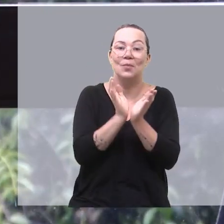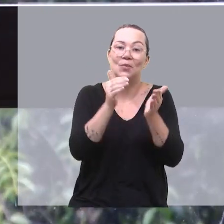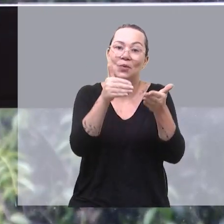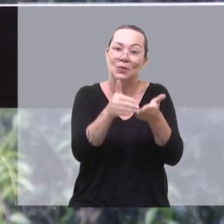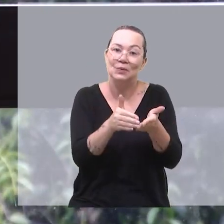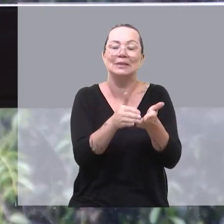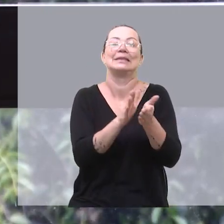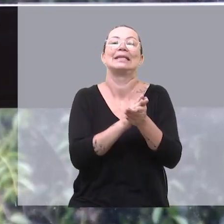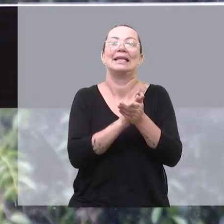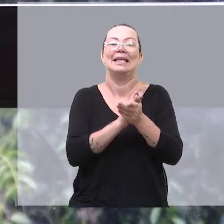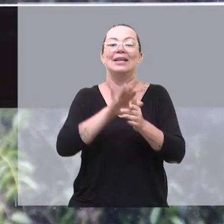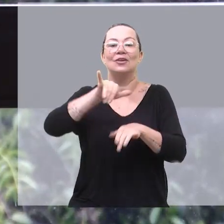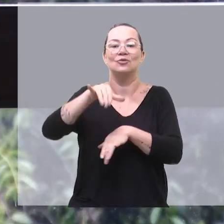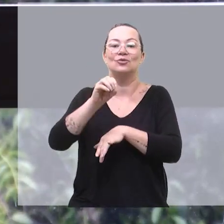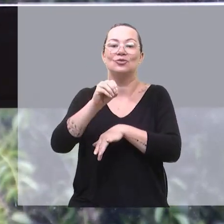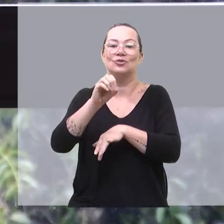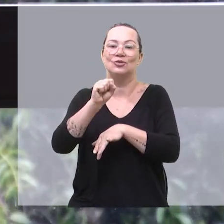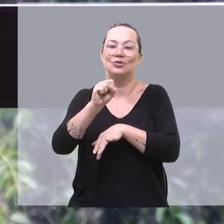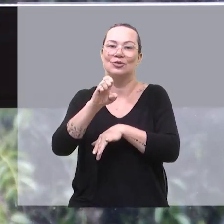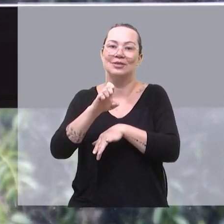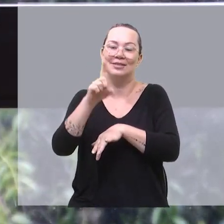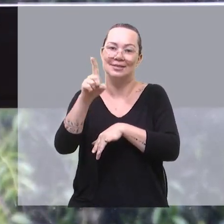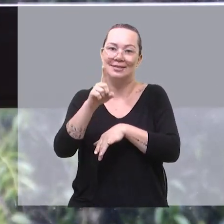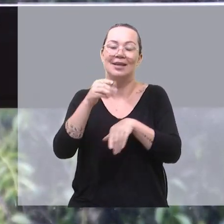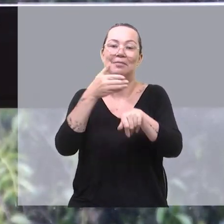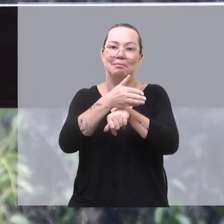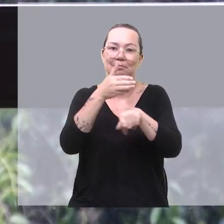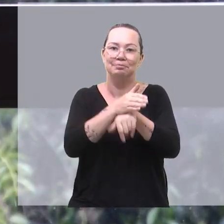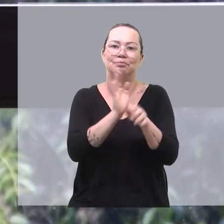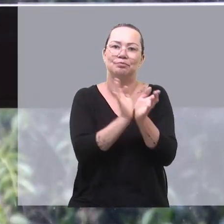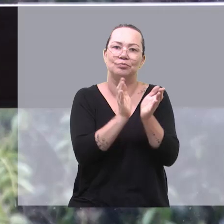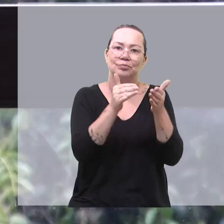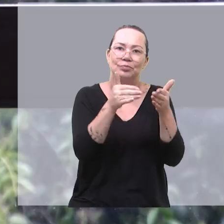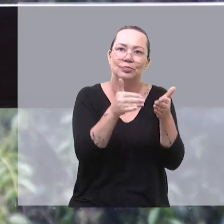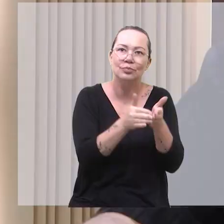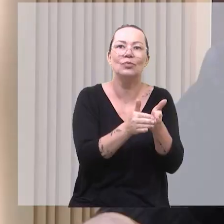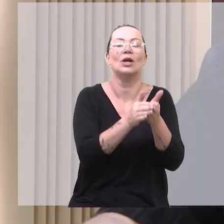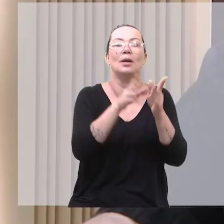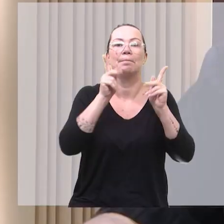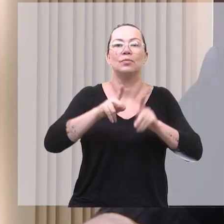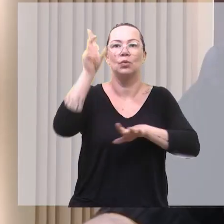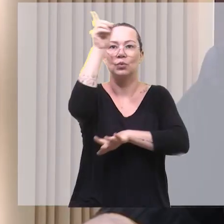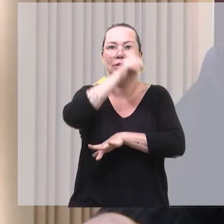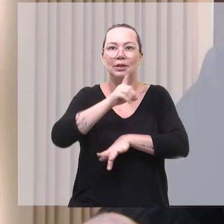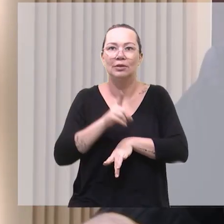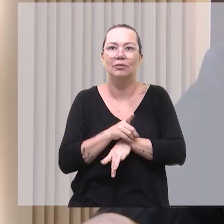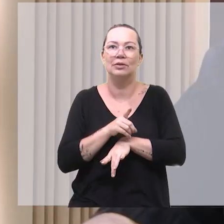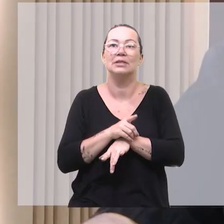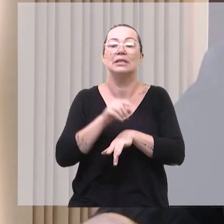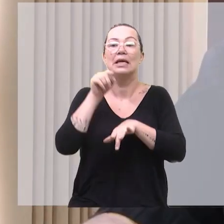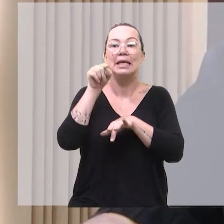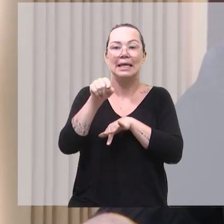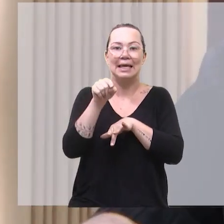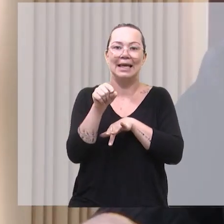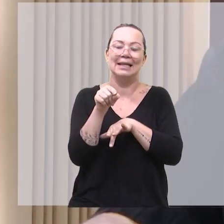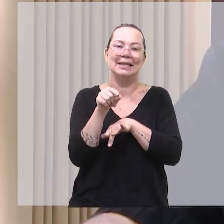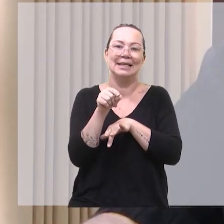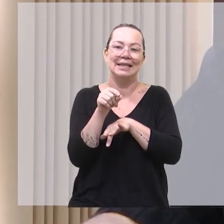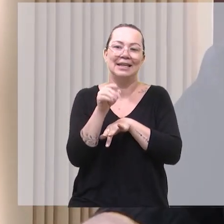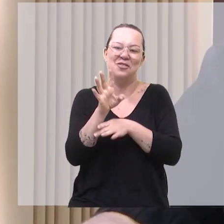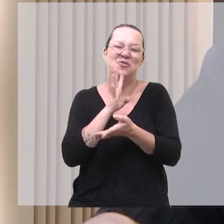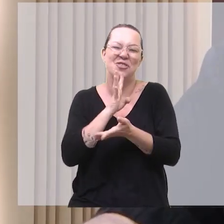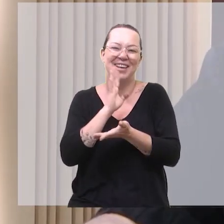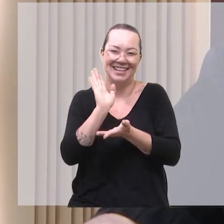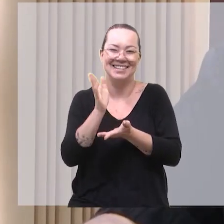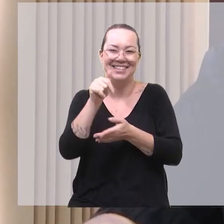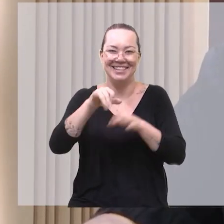José Carlos dos Reis, que é integrante do Conselho Municipal da Pessoa com Deficiência. E o José dos Reis, como a gente